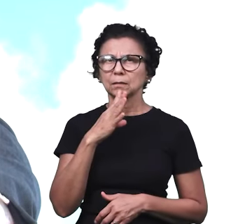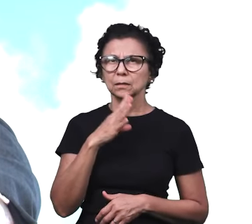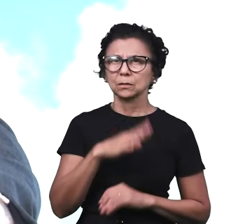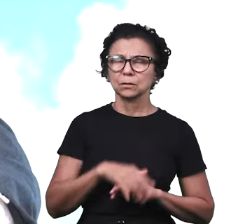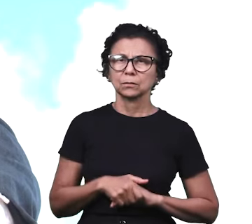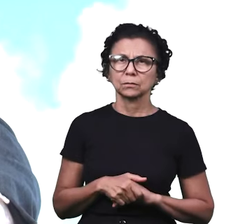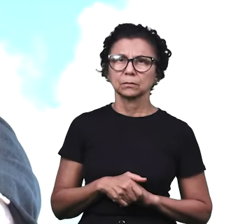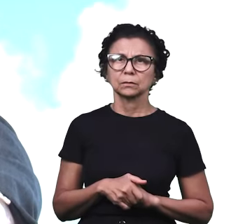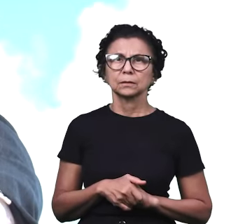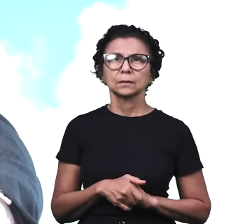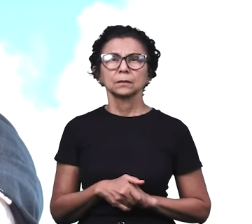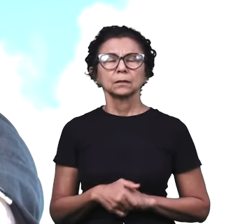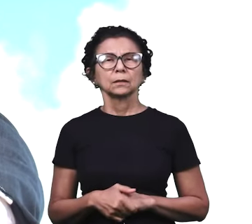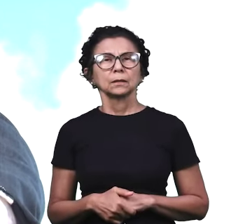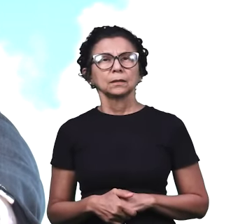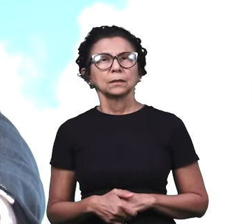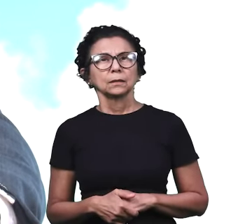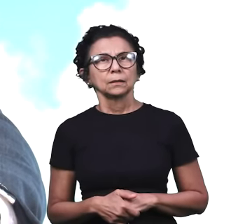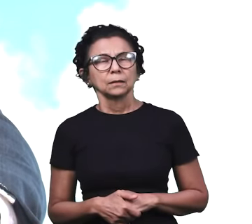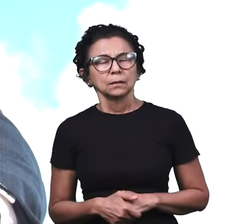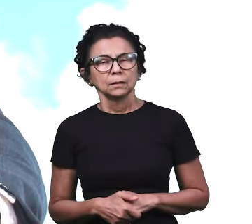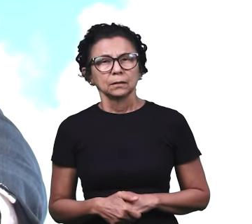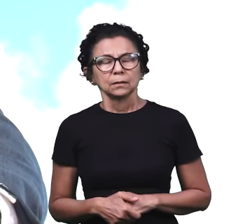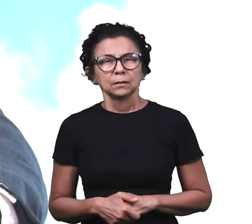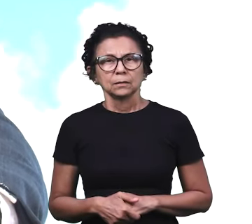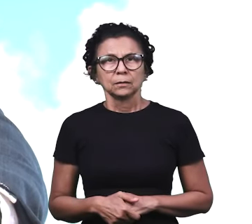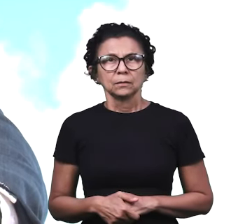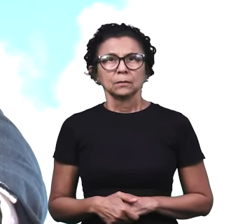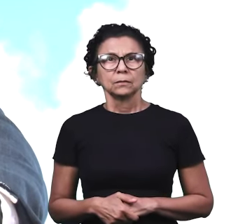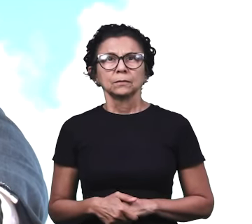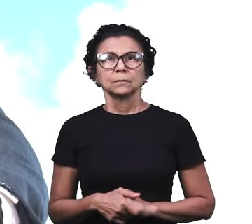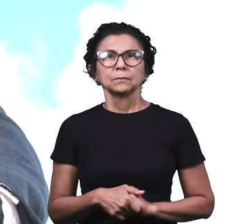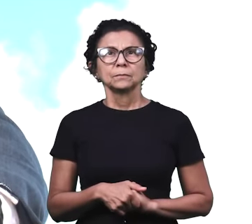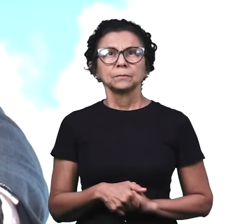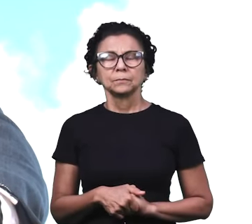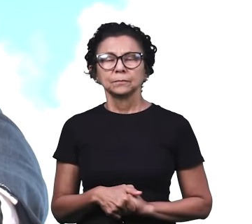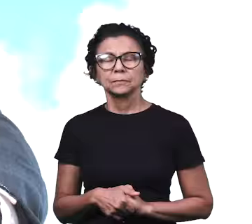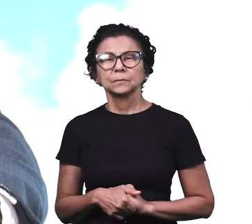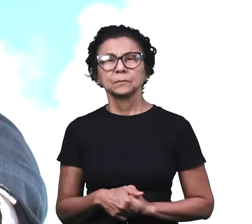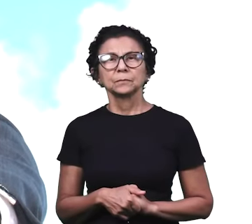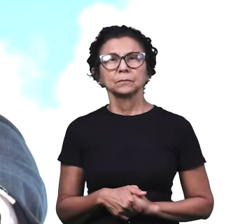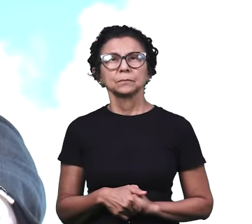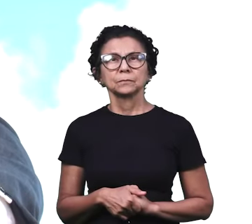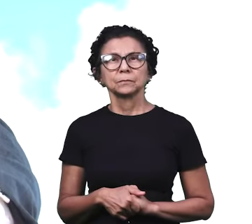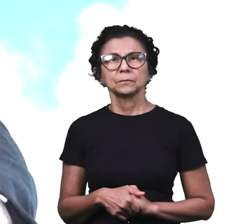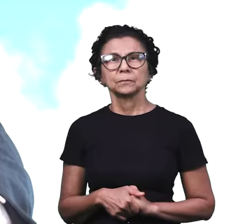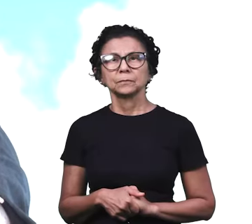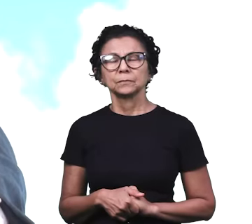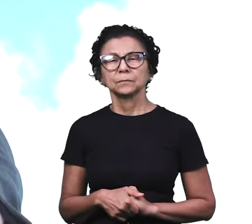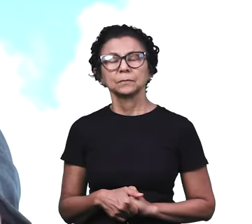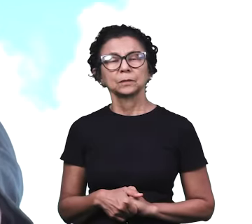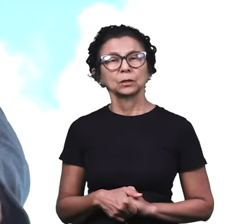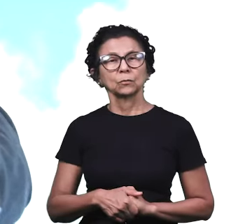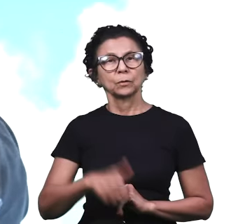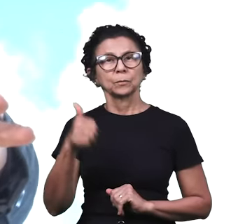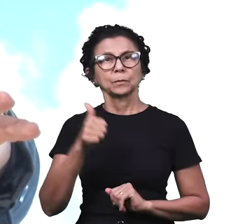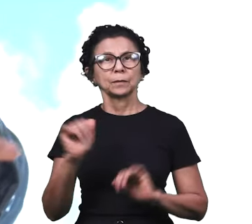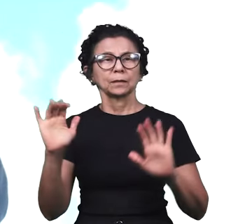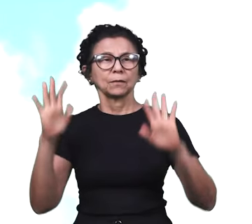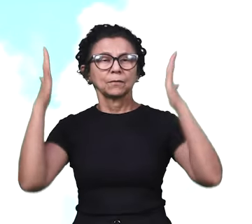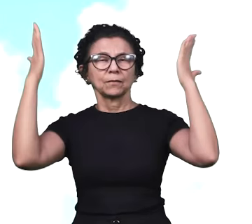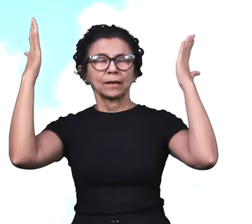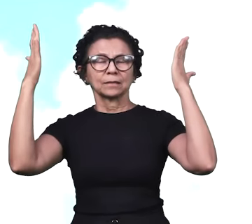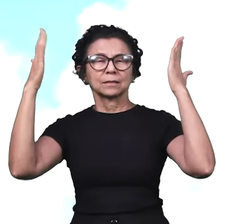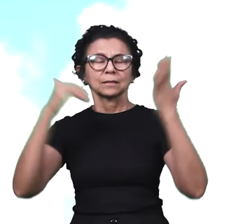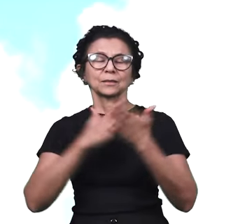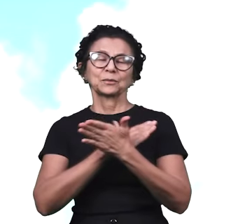cordeiro. Ele se preparou esses 7 dias. A primeira festa começou. A salvação